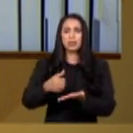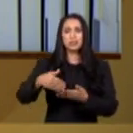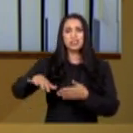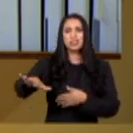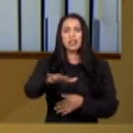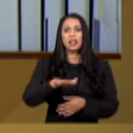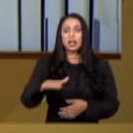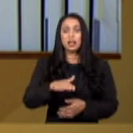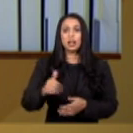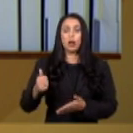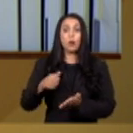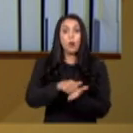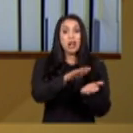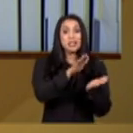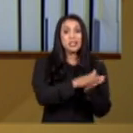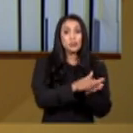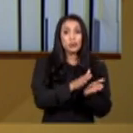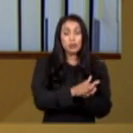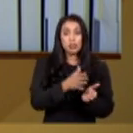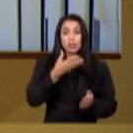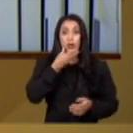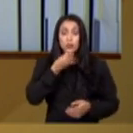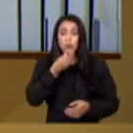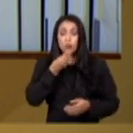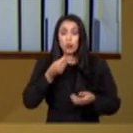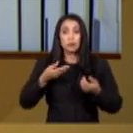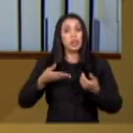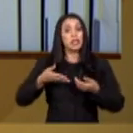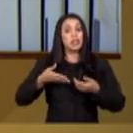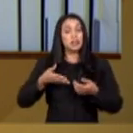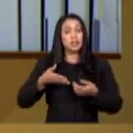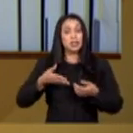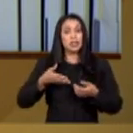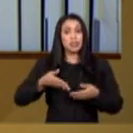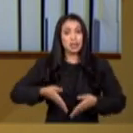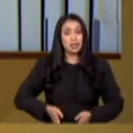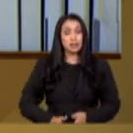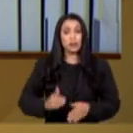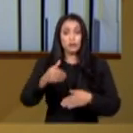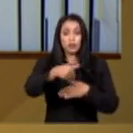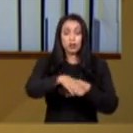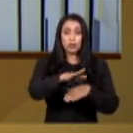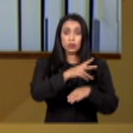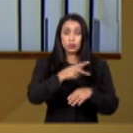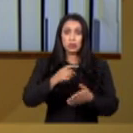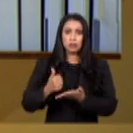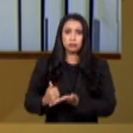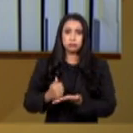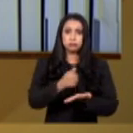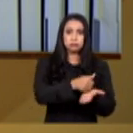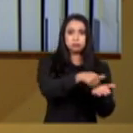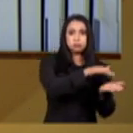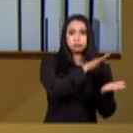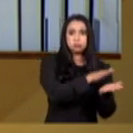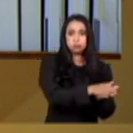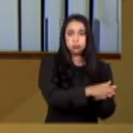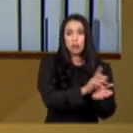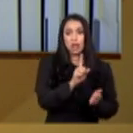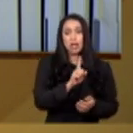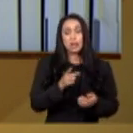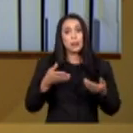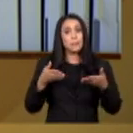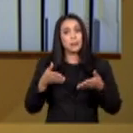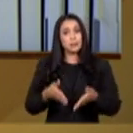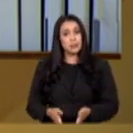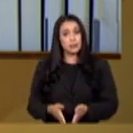estrangeiro cuja prole brasileira foi concebida posteriormente ao fato motivador do whats por fora não